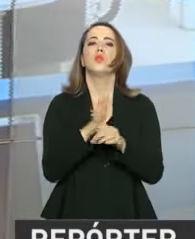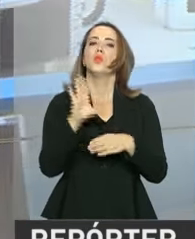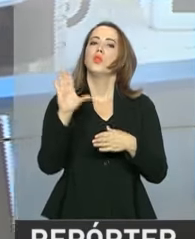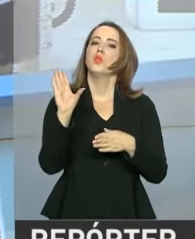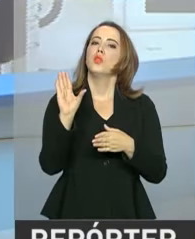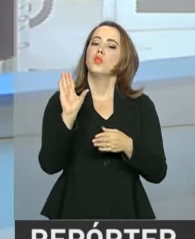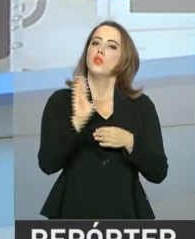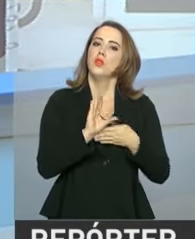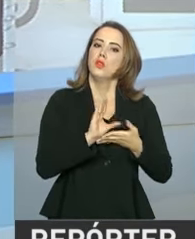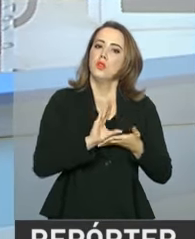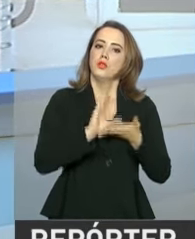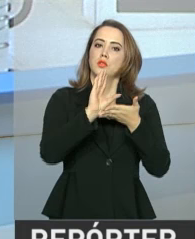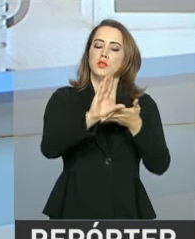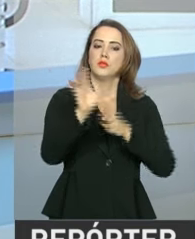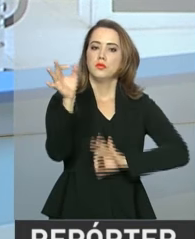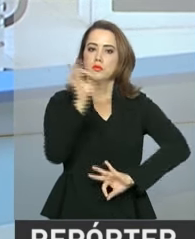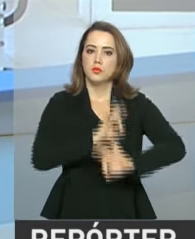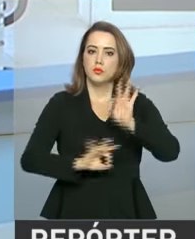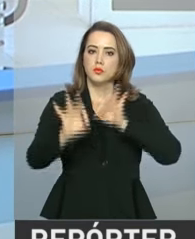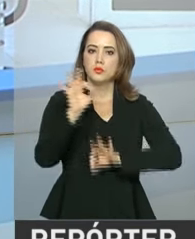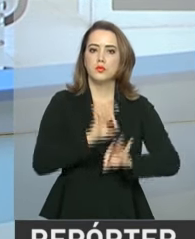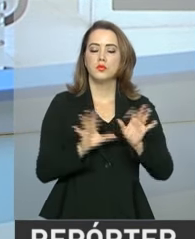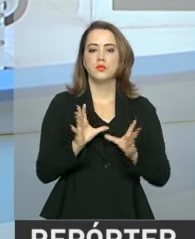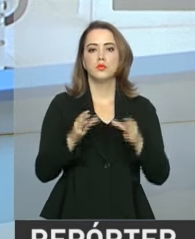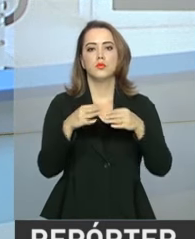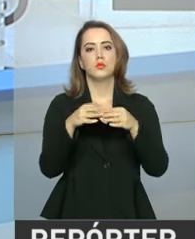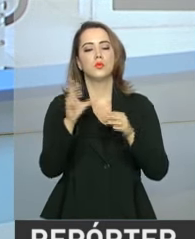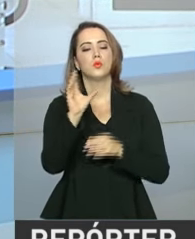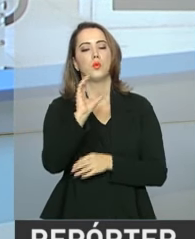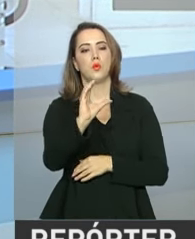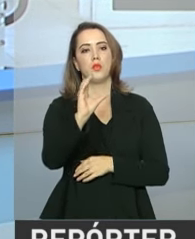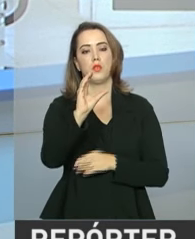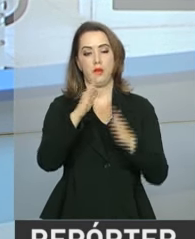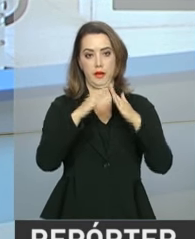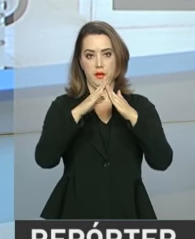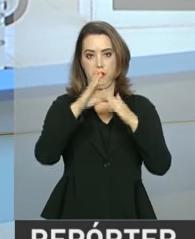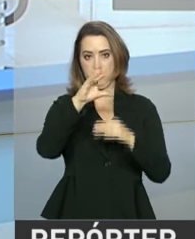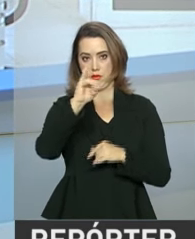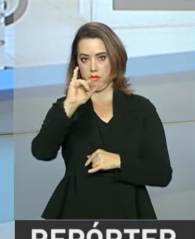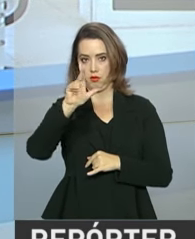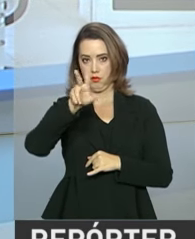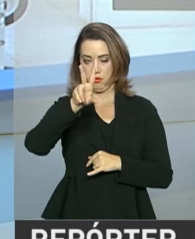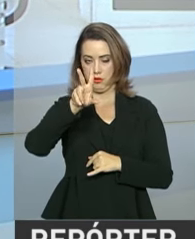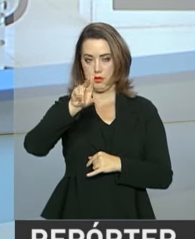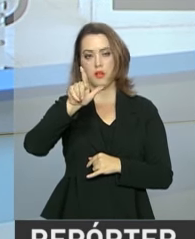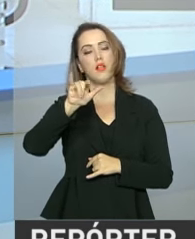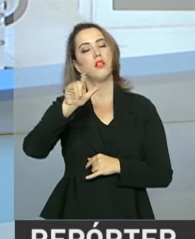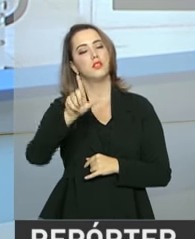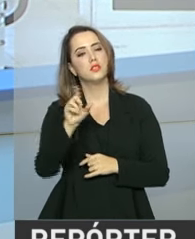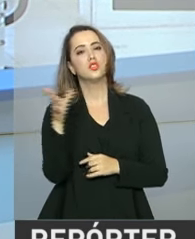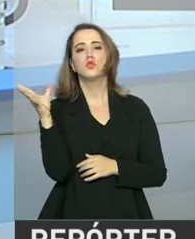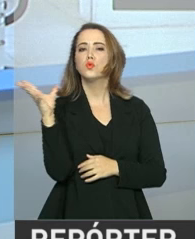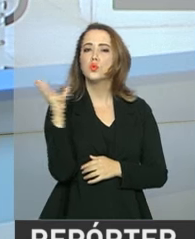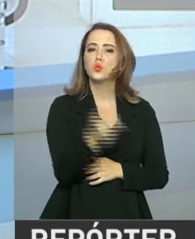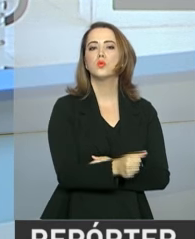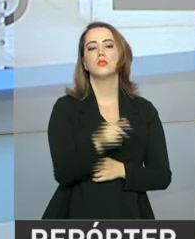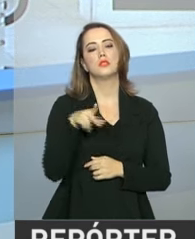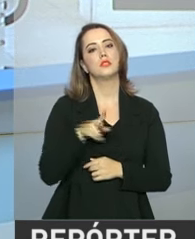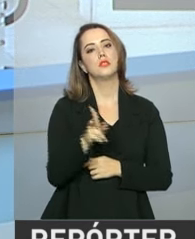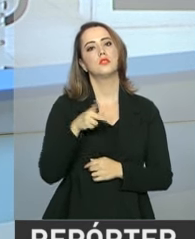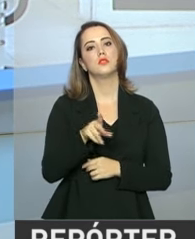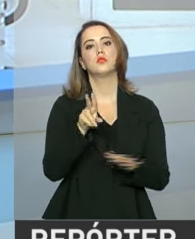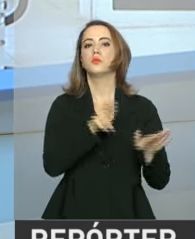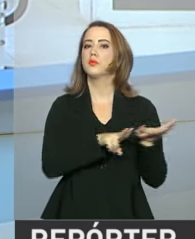e monitoramento das Olimpíadas são realizados pela Casa Civil toda semana, com as áreas que envolvem o tema. Hoje foi dia de mais uma reunião